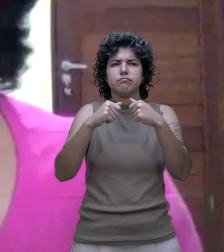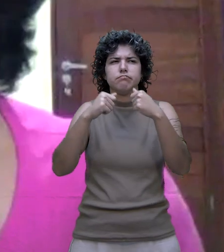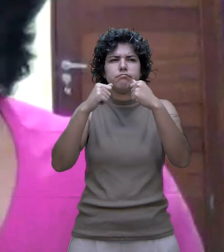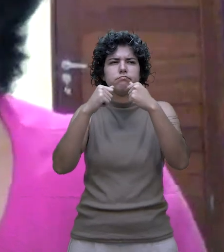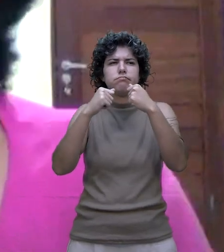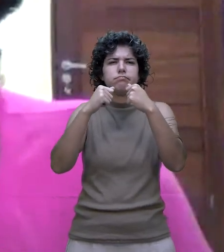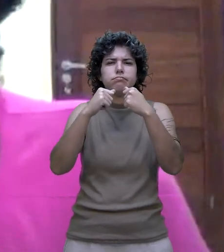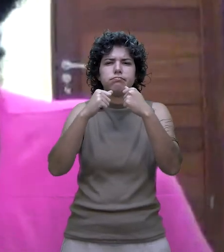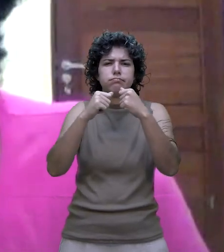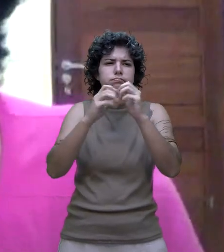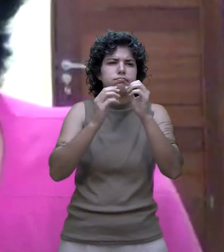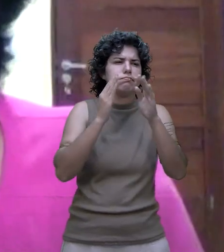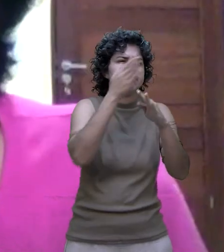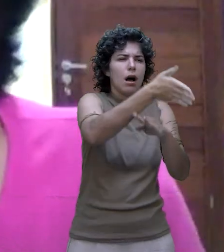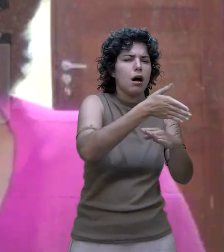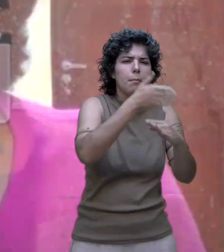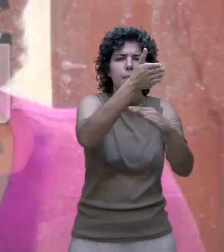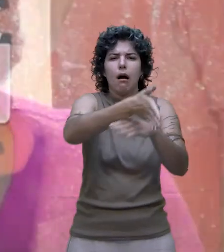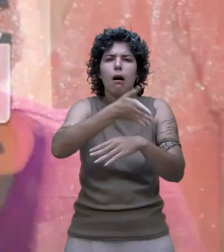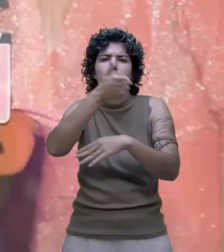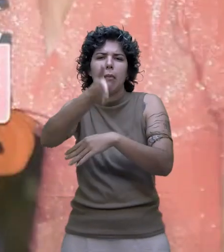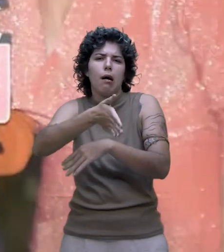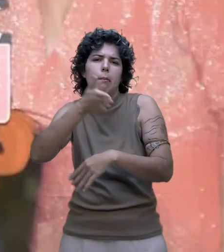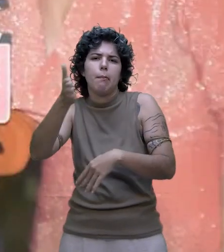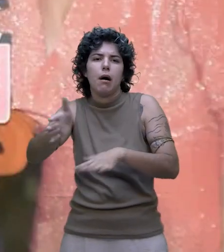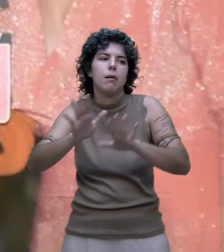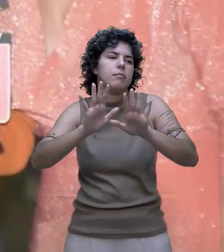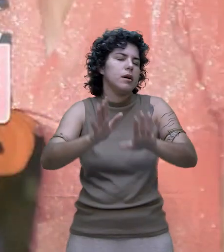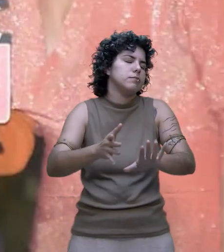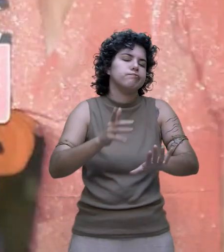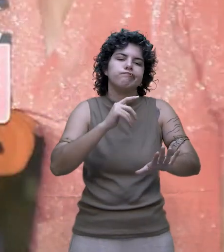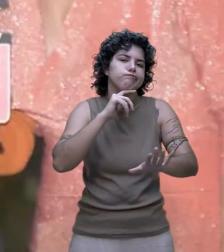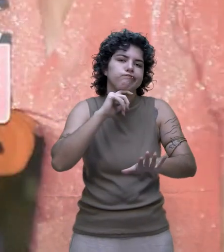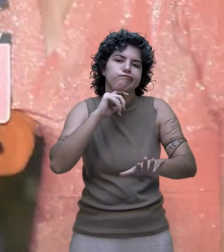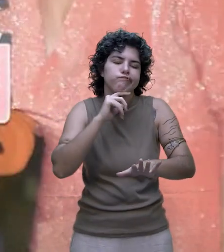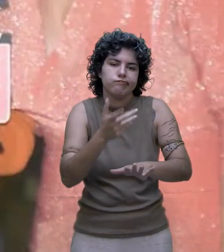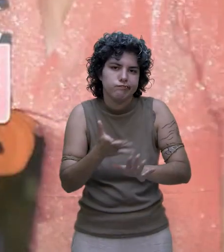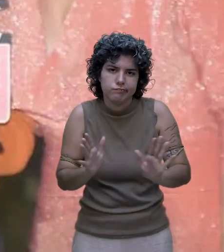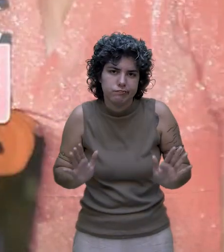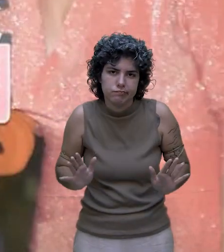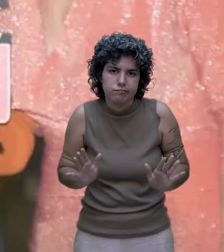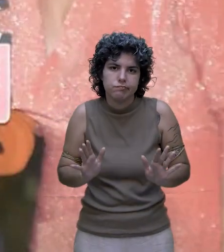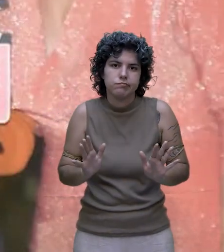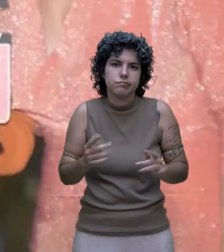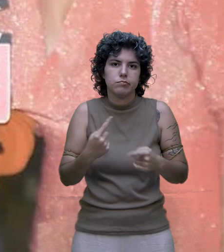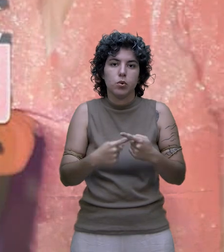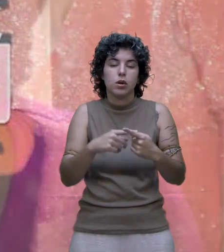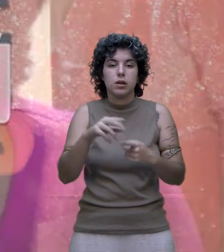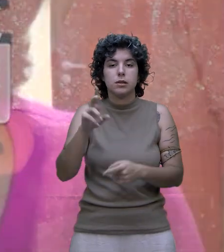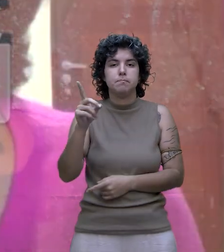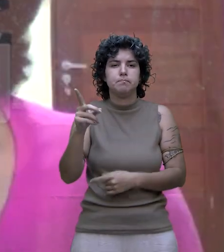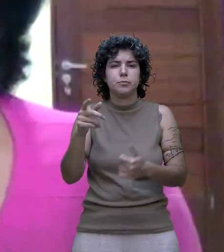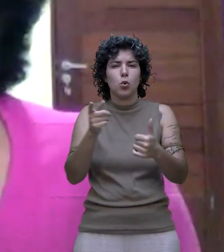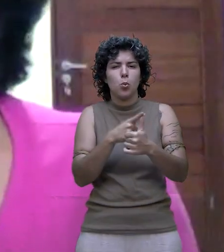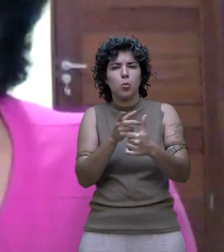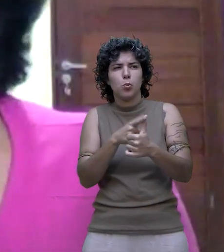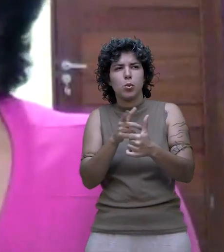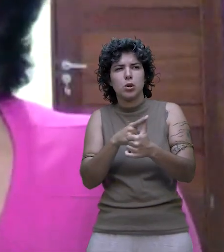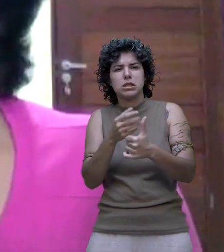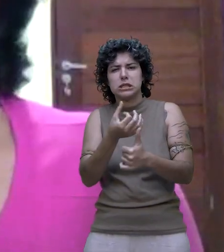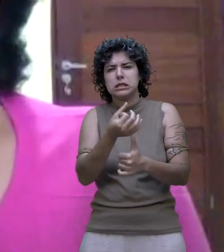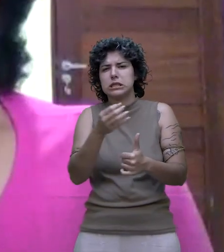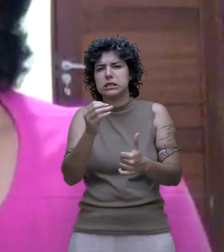35 festivais, por aí, né? Porque o Rasga Mortalha tá 60, 65 festivais, né?